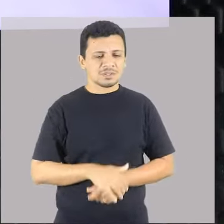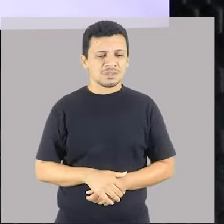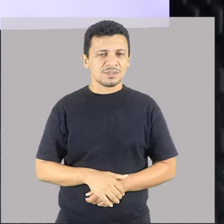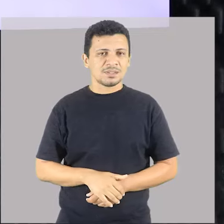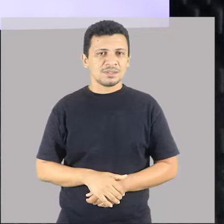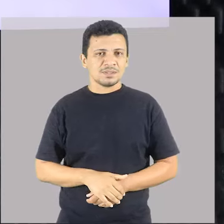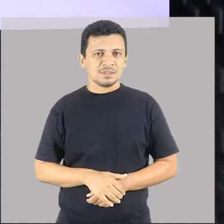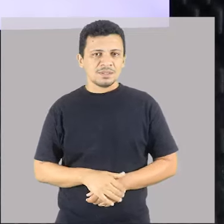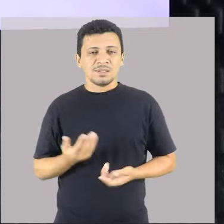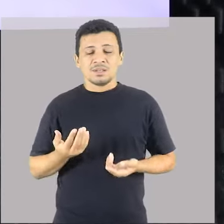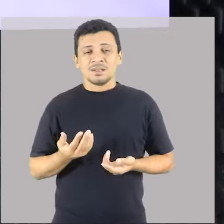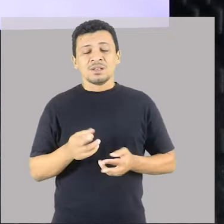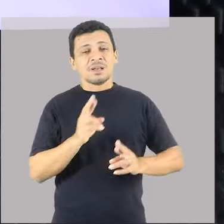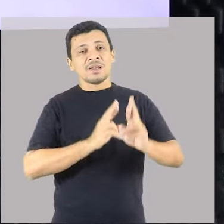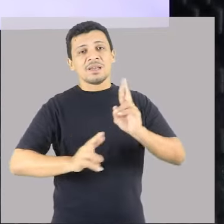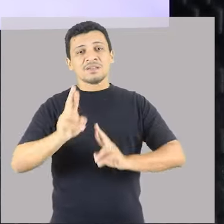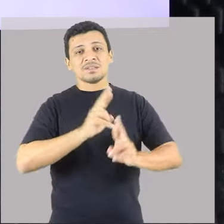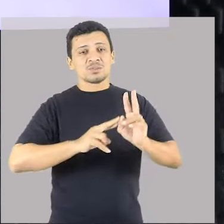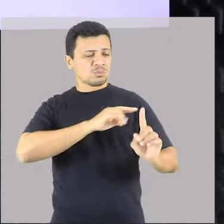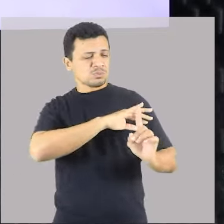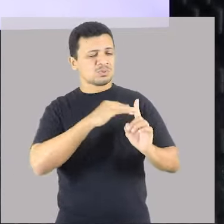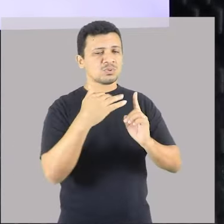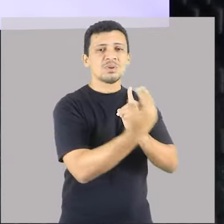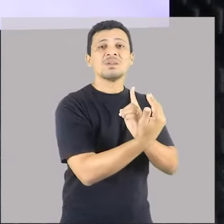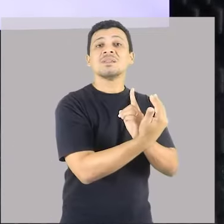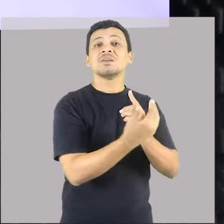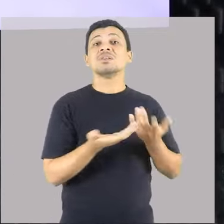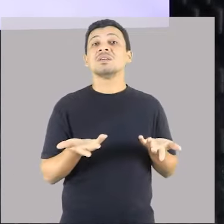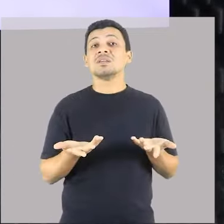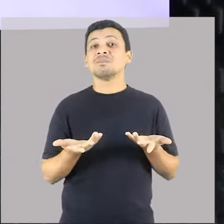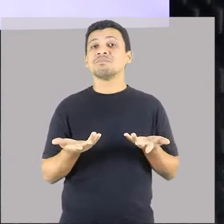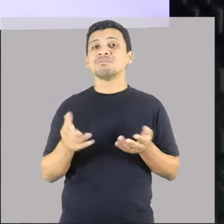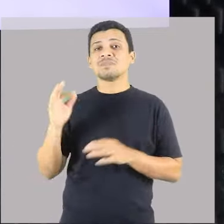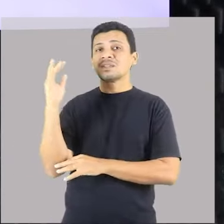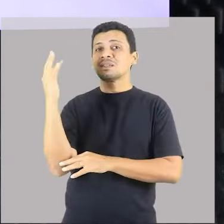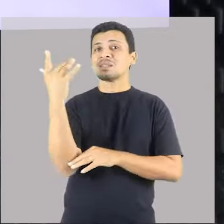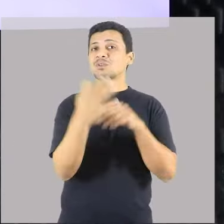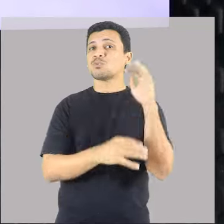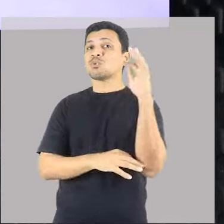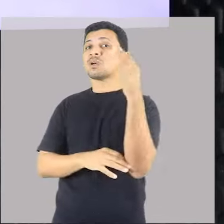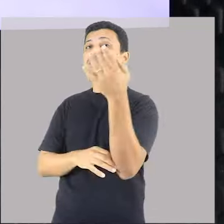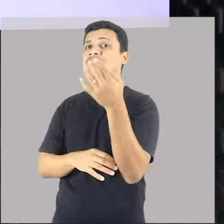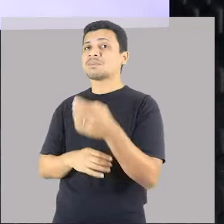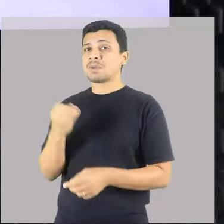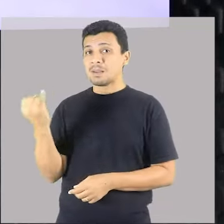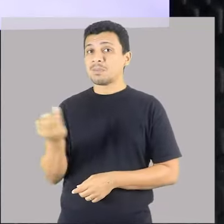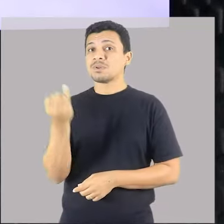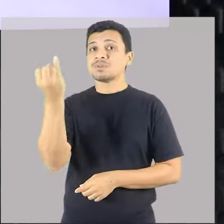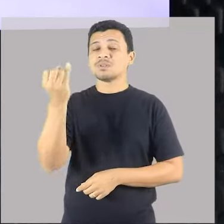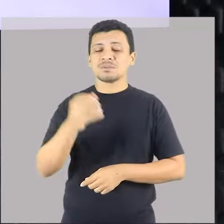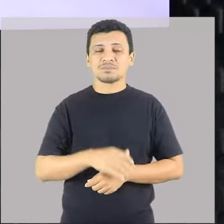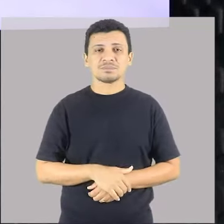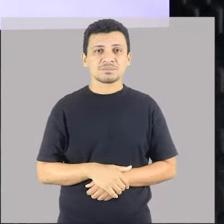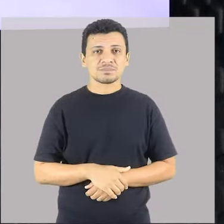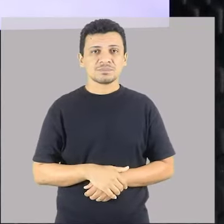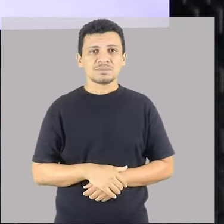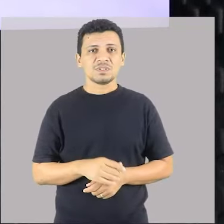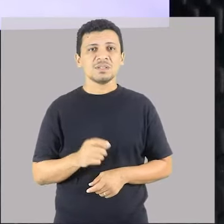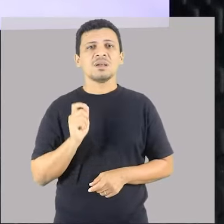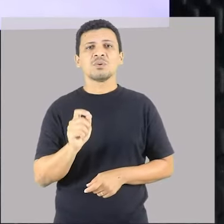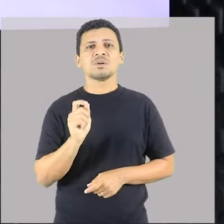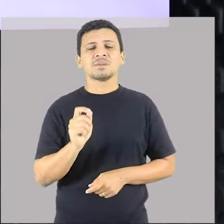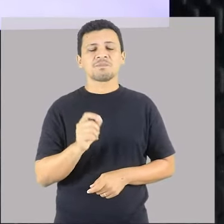gente estuda as relações entre sociedade e natureza anota aí meu estudante importantíssimo nós buscamos a